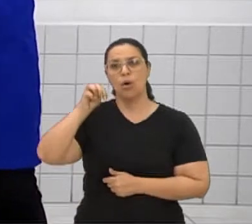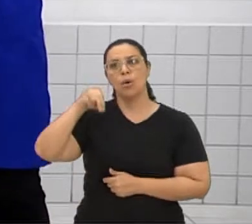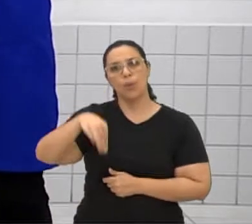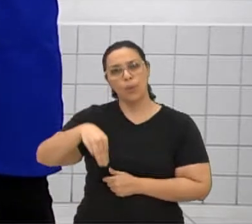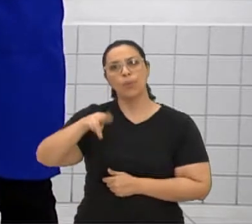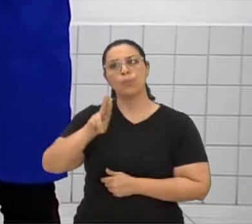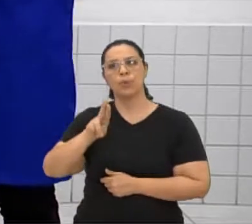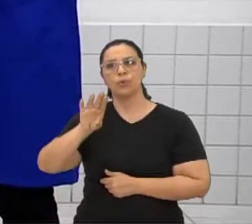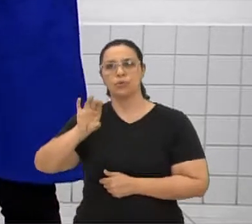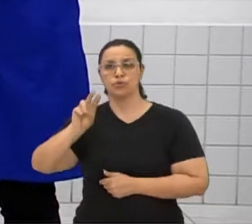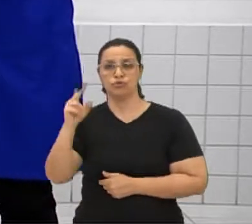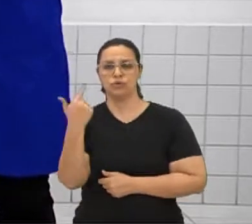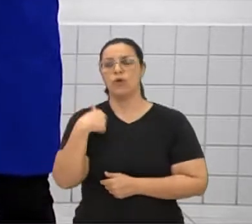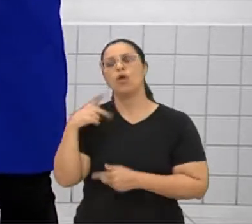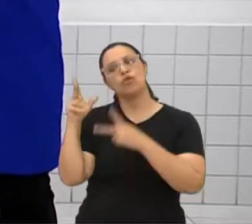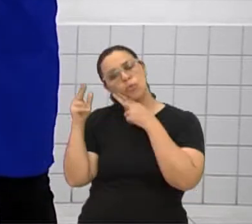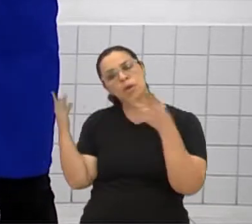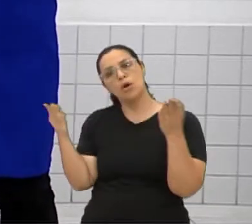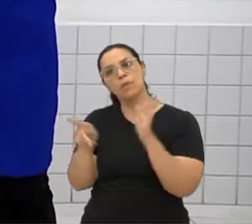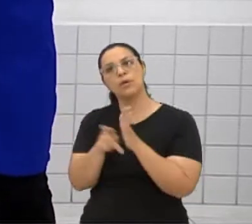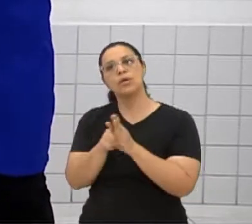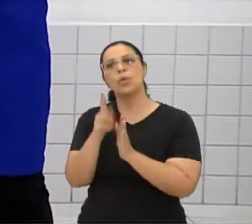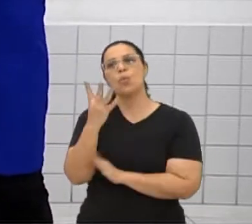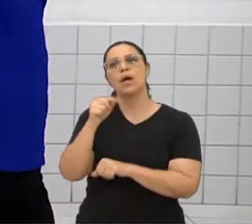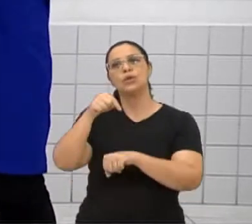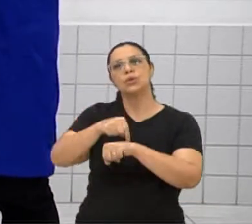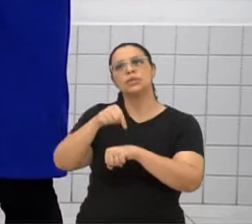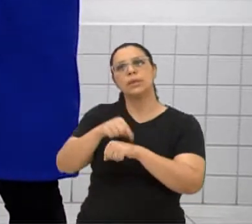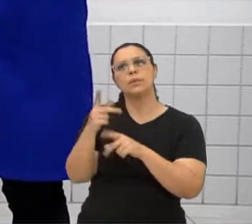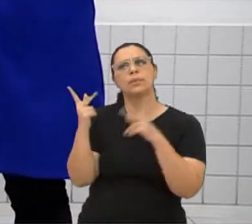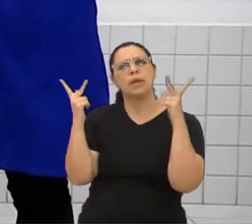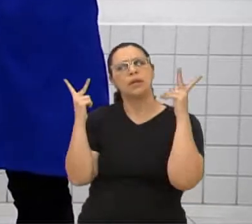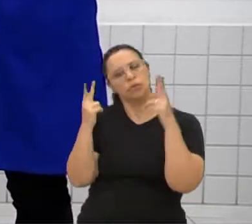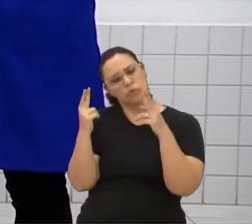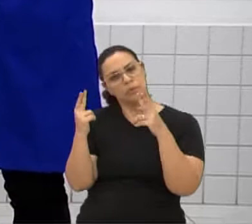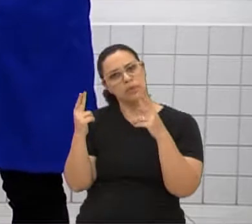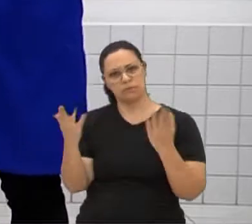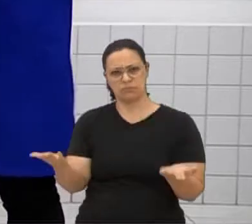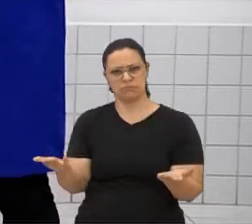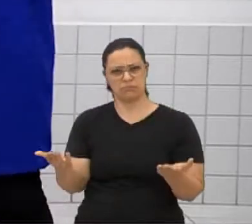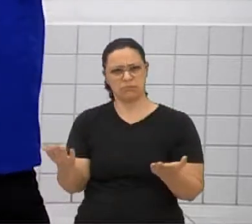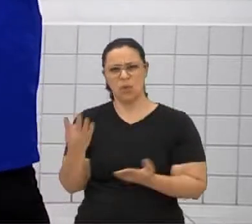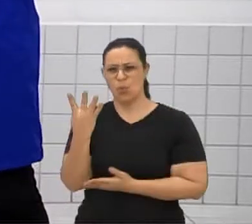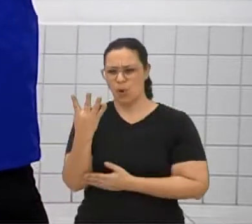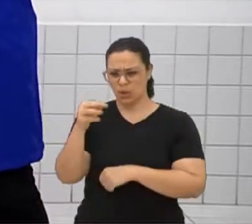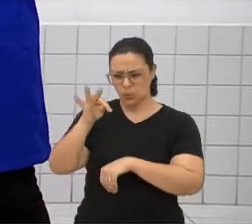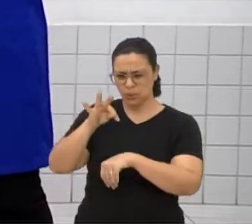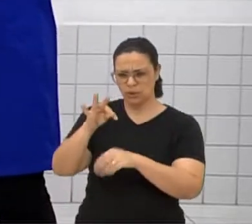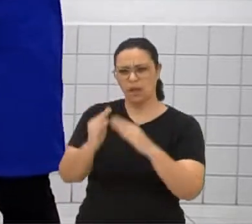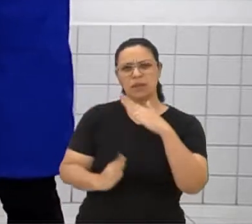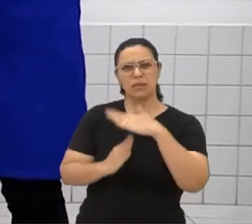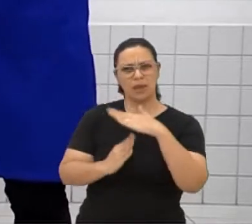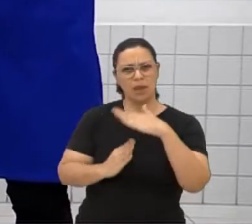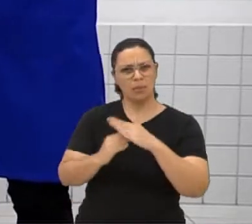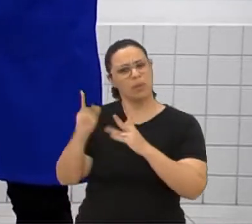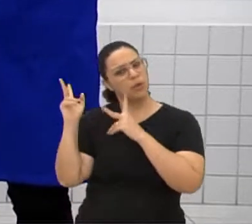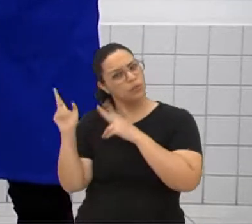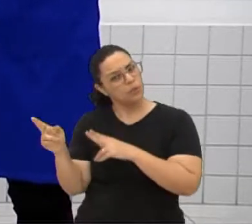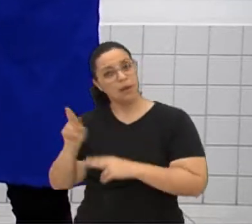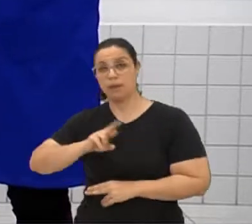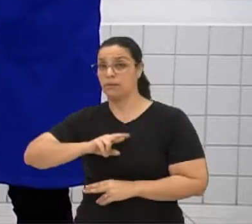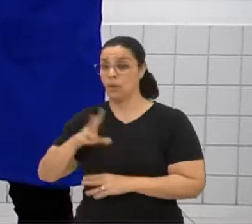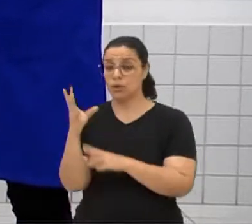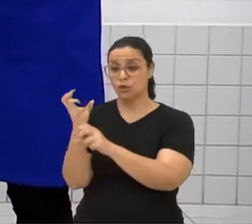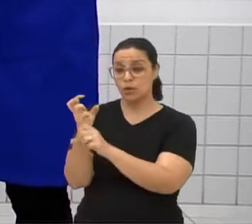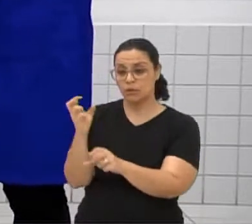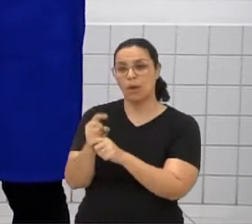fala assim ah aí ó vou dormir agora tipo que eu tenho 4 tempos para dormir Como assim né então substantivo time tempo não